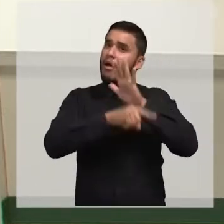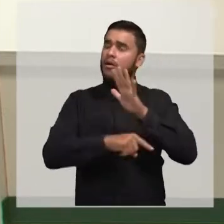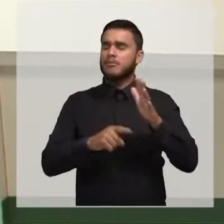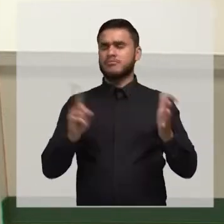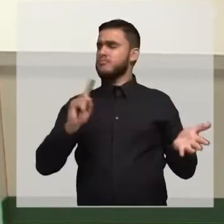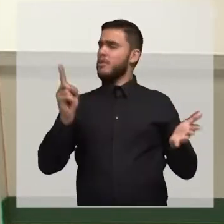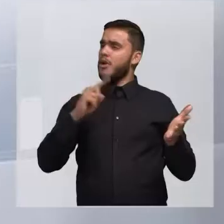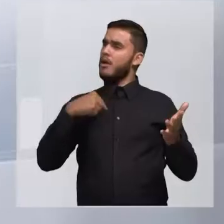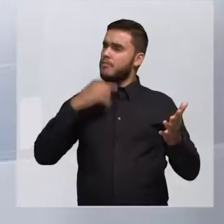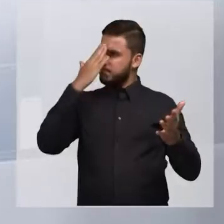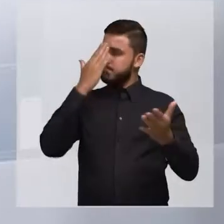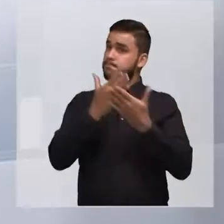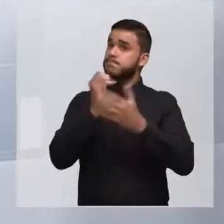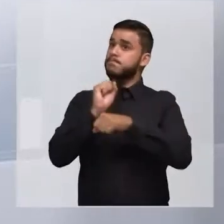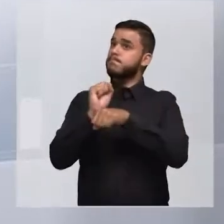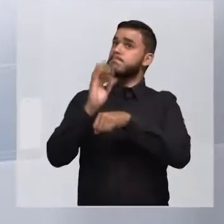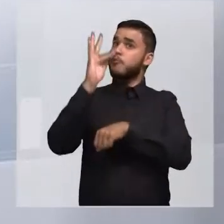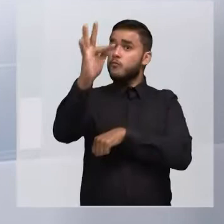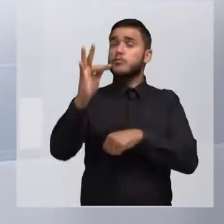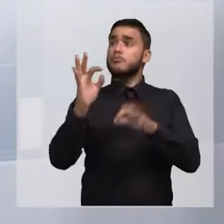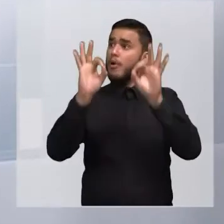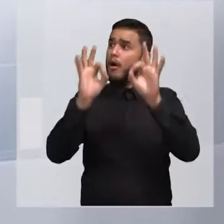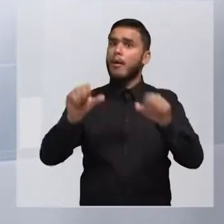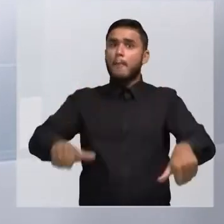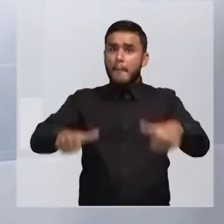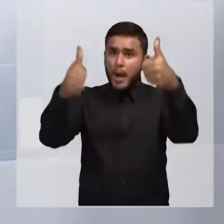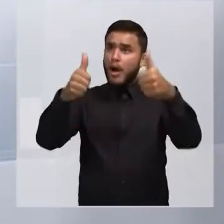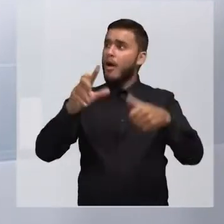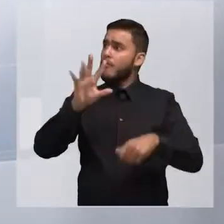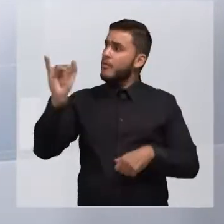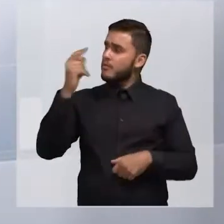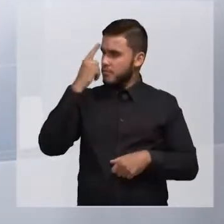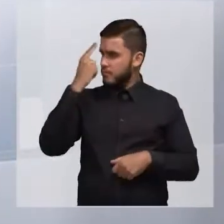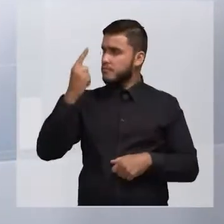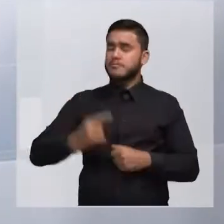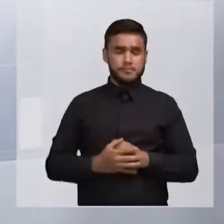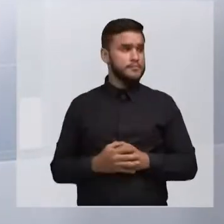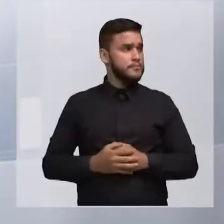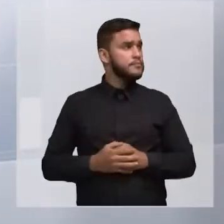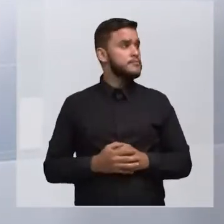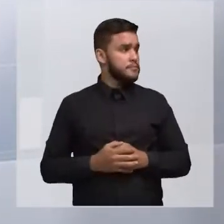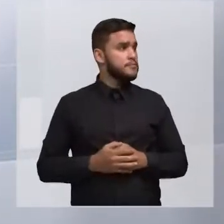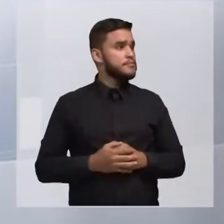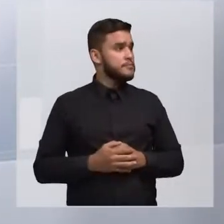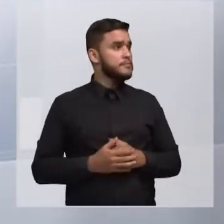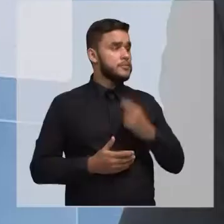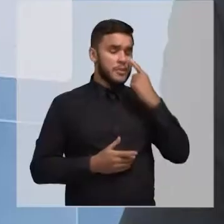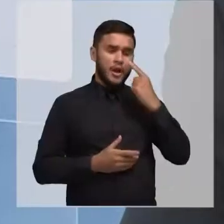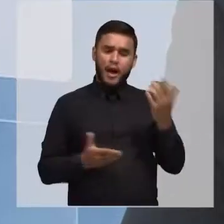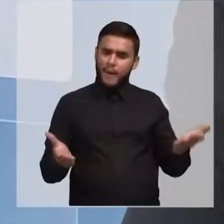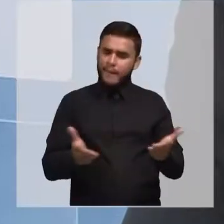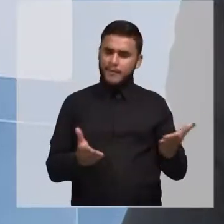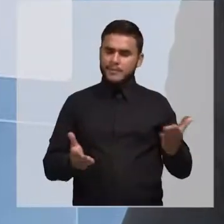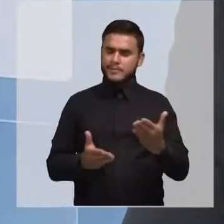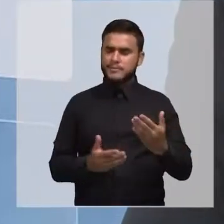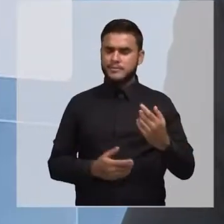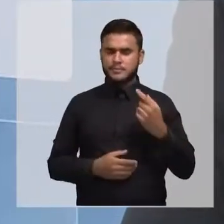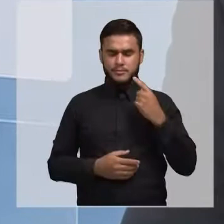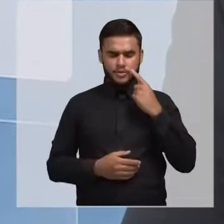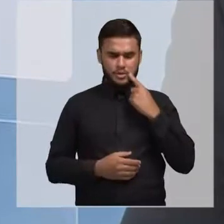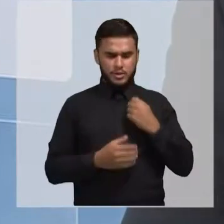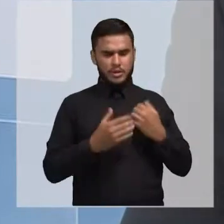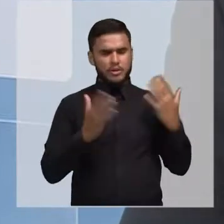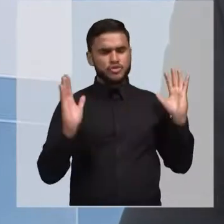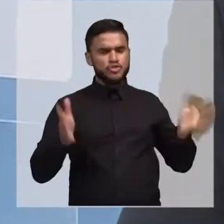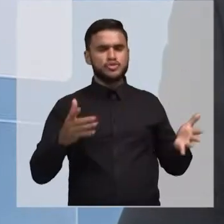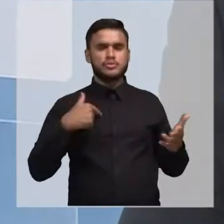né? A esperança é uma coisa natural do ser humano. Esse programa aqui já está no 7º ano, o 8º ano já,